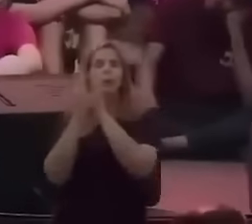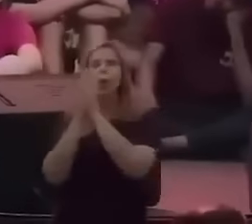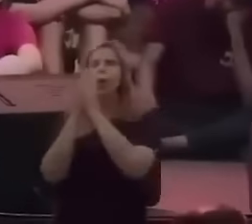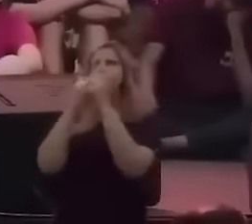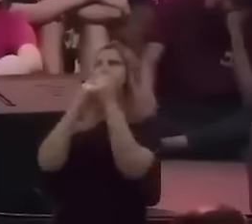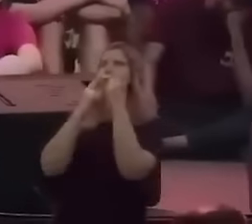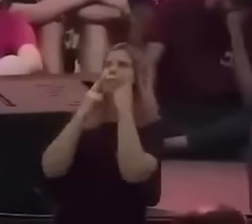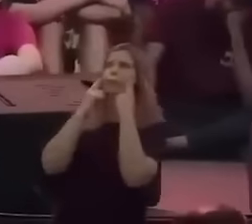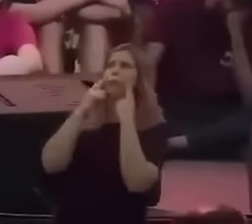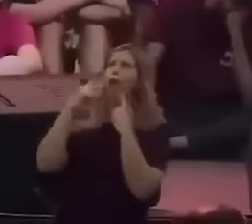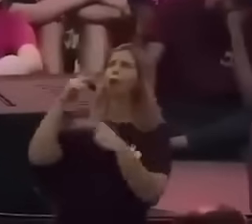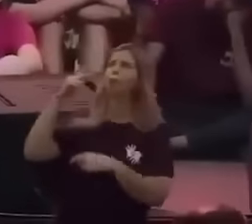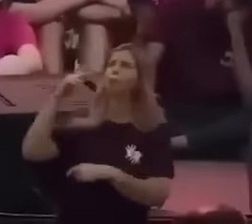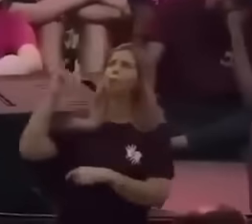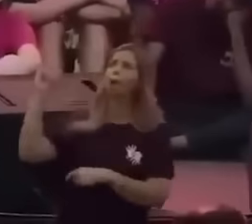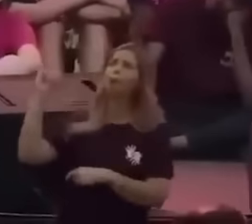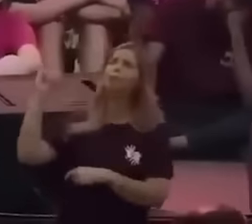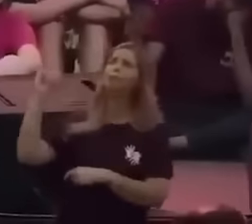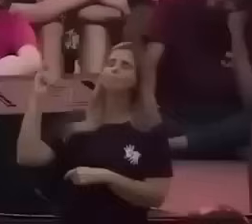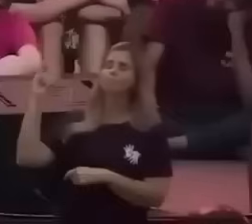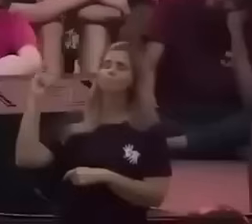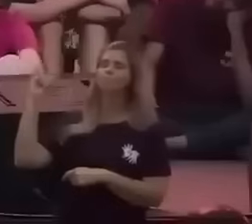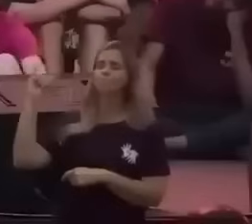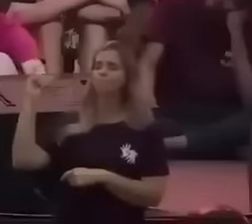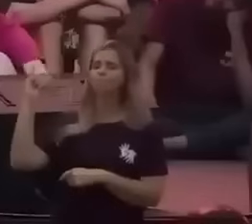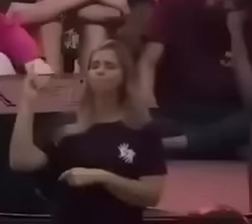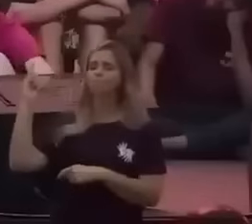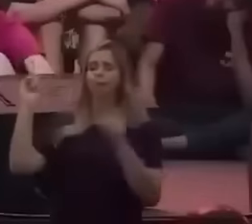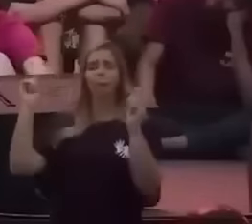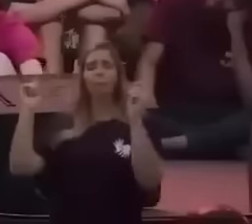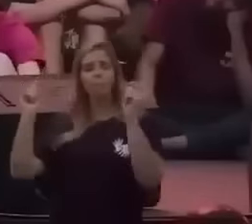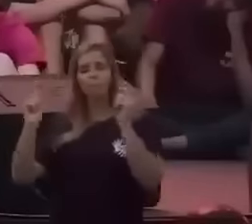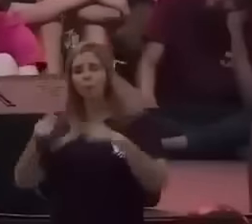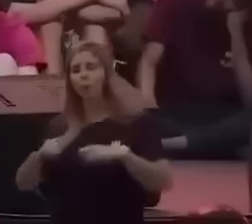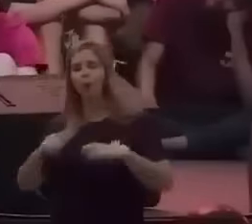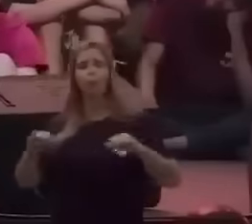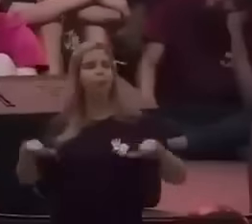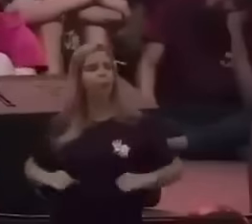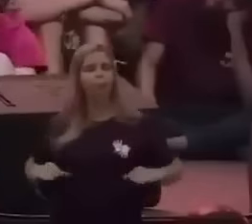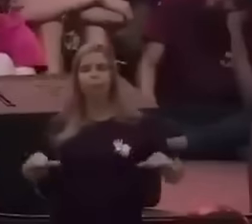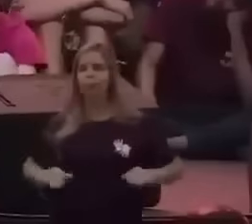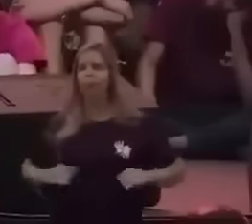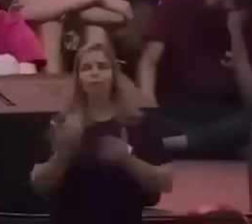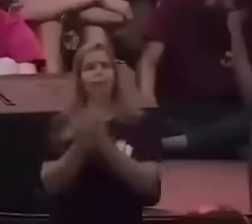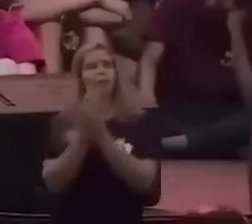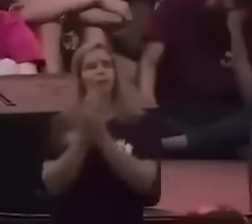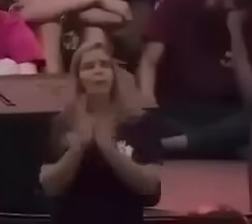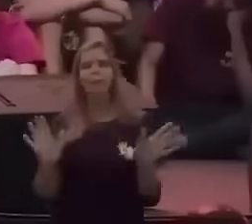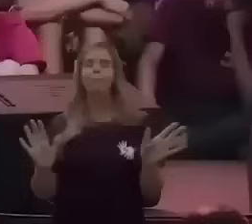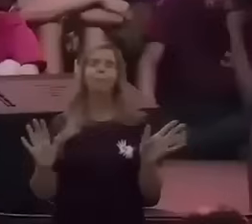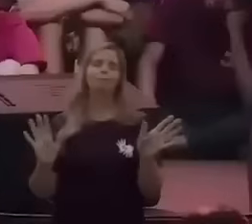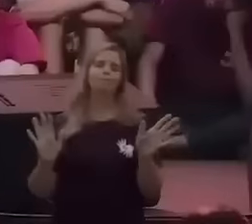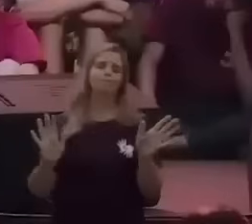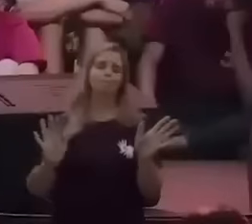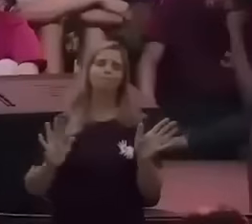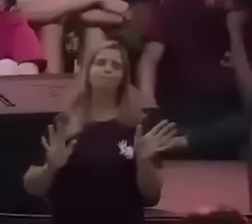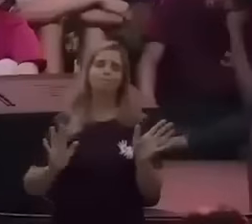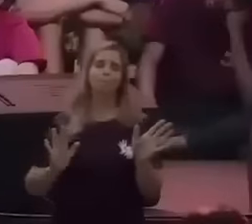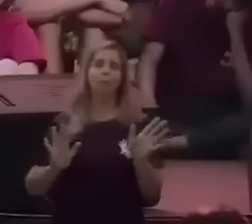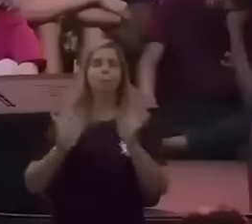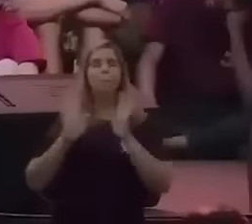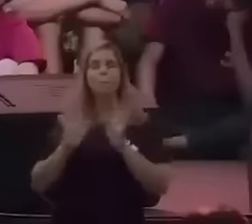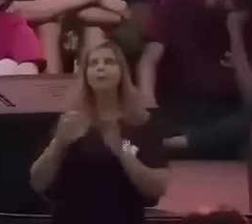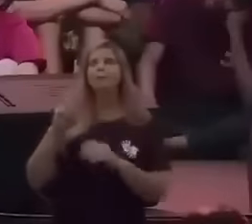ele chora, e diz: Pai, se possível, passe de mim este cálice sem que eu beba, senão seja feita a